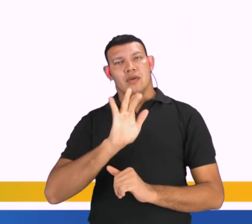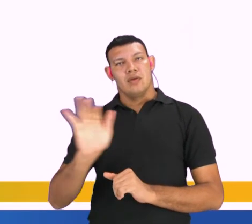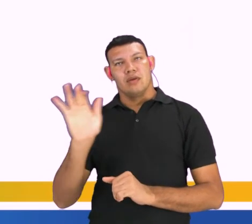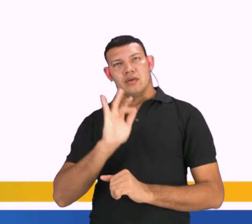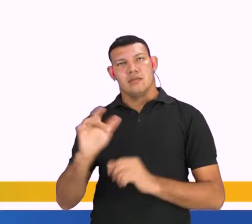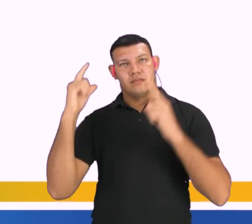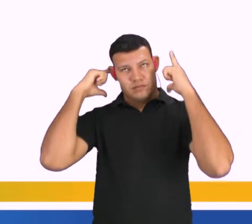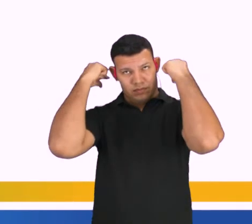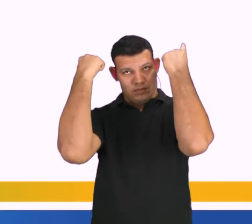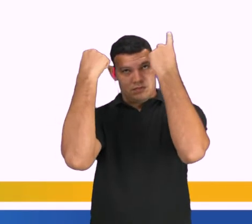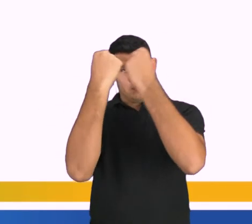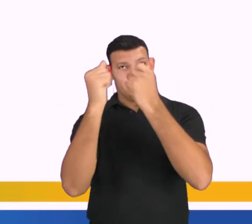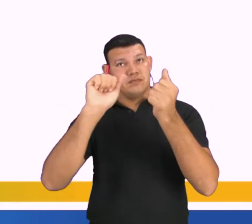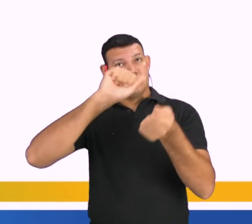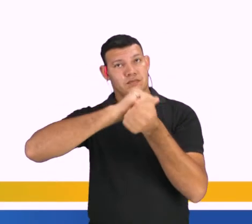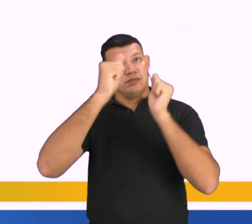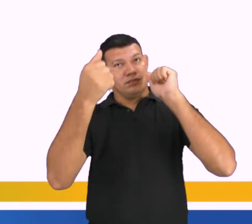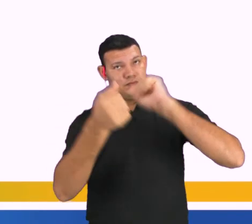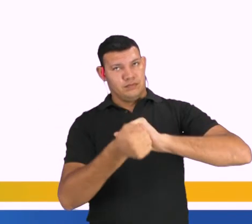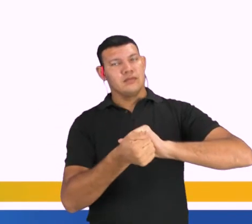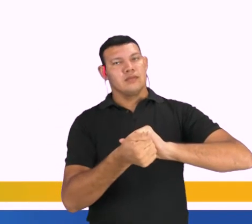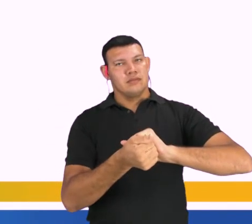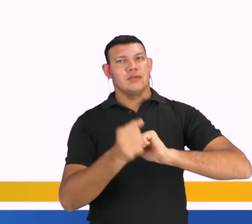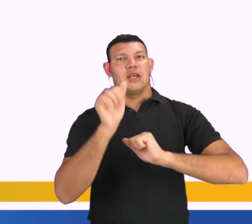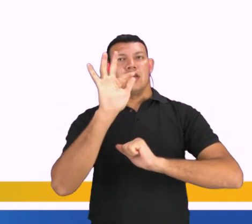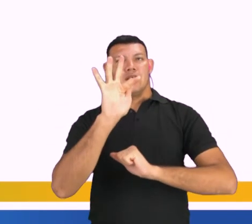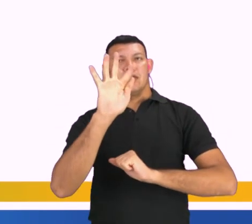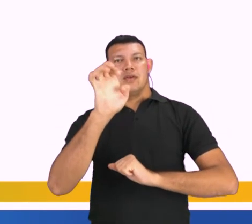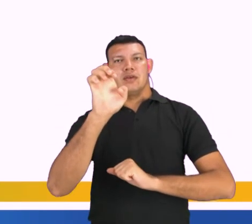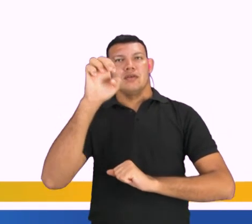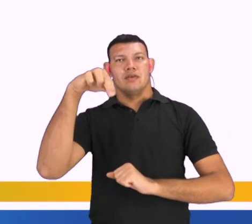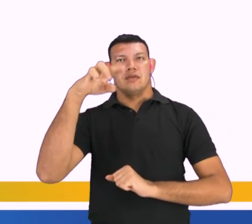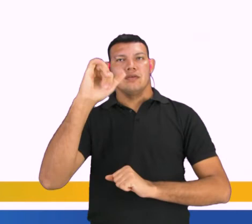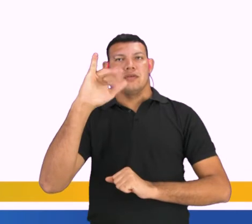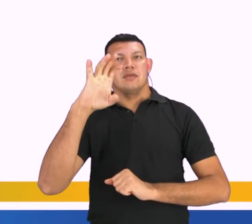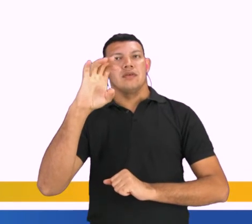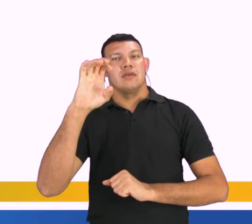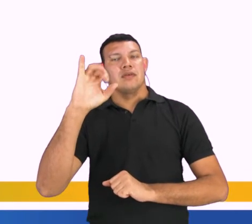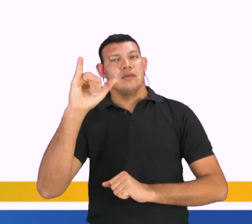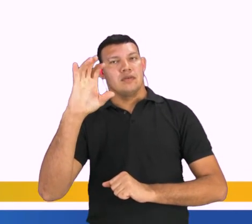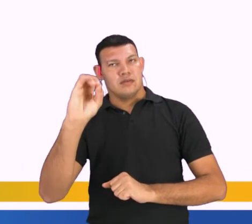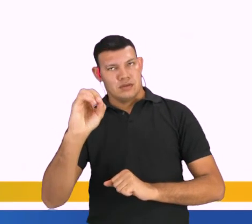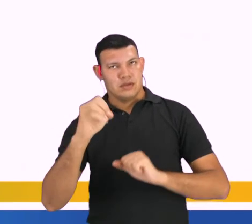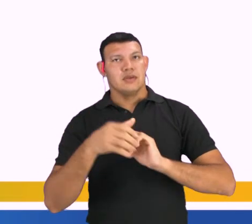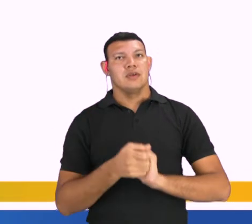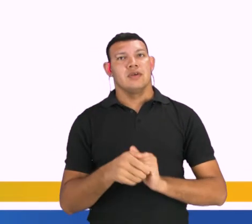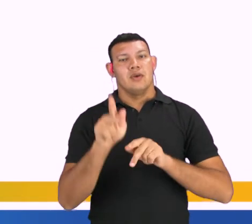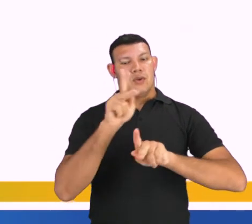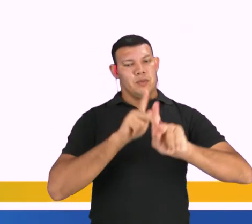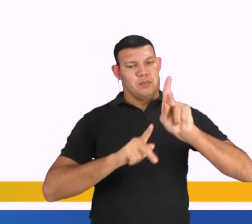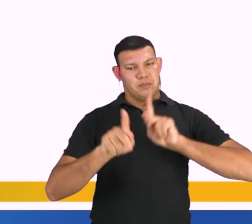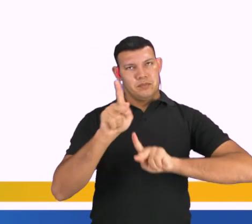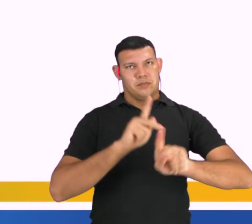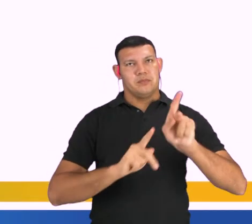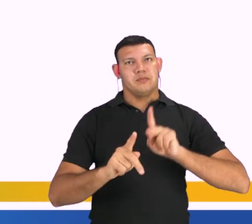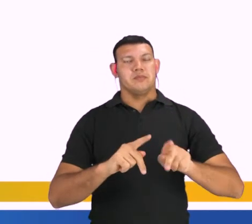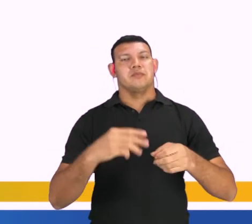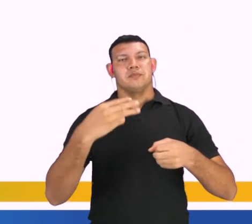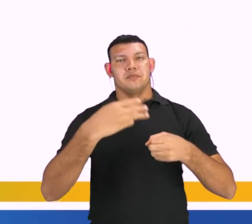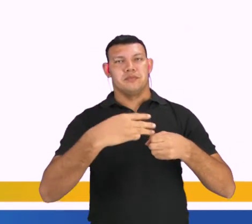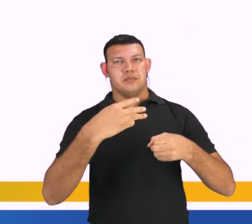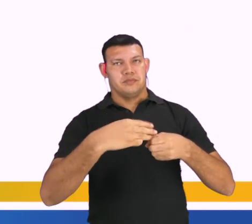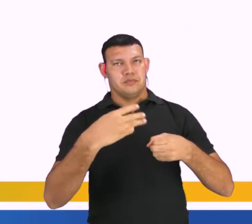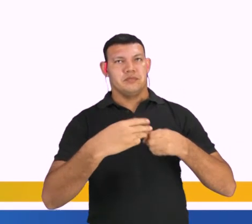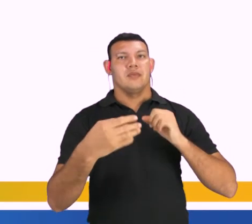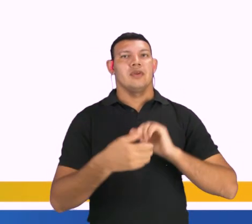grego veio da adaptação da escrita dos fenícios. Fenícios foi um povo que viveu no Mediterrâneo